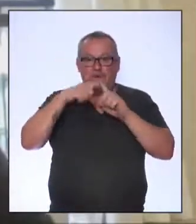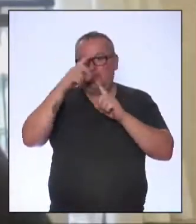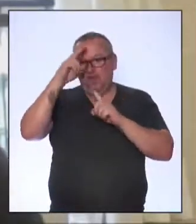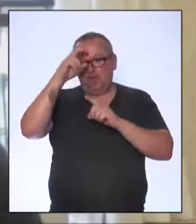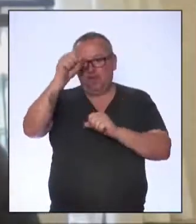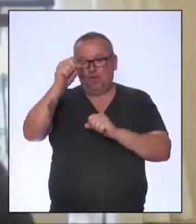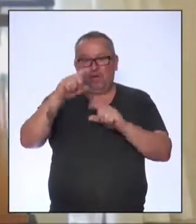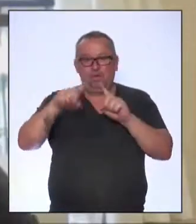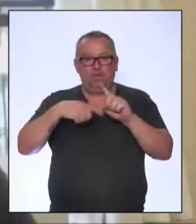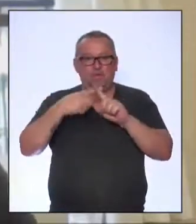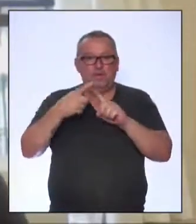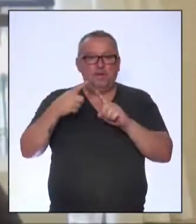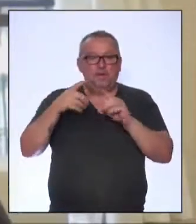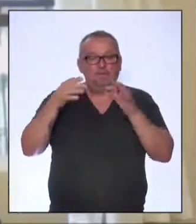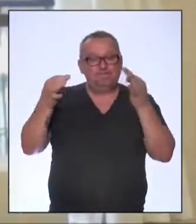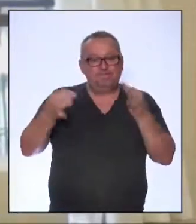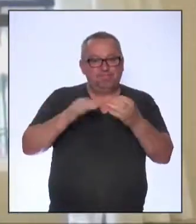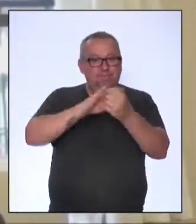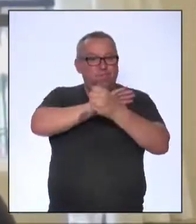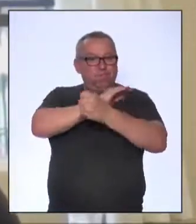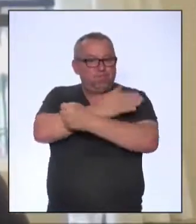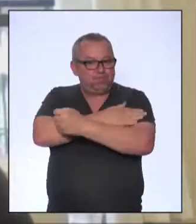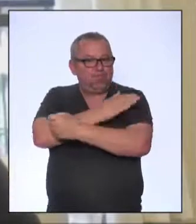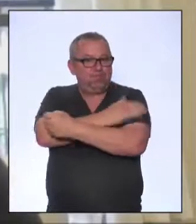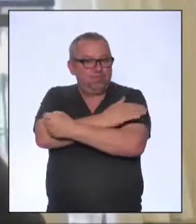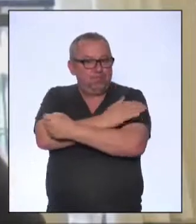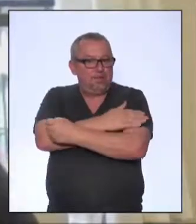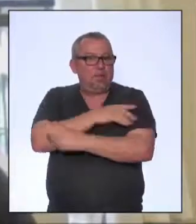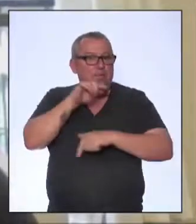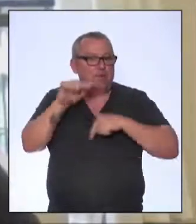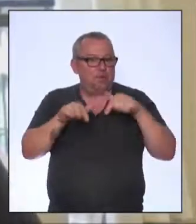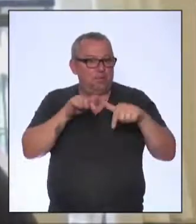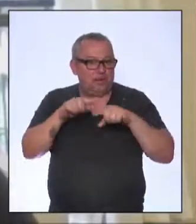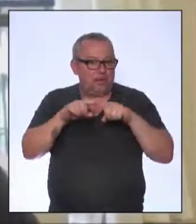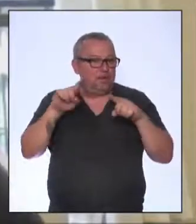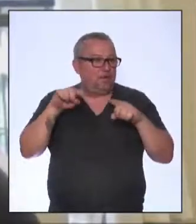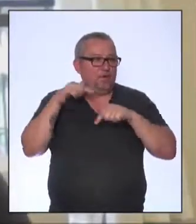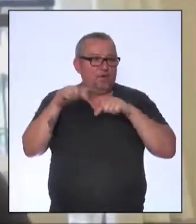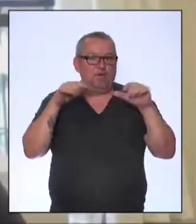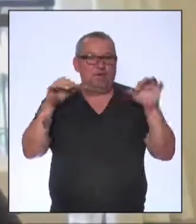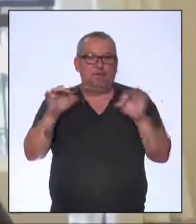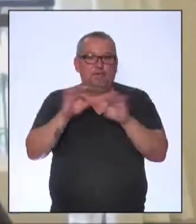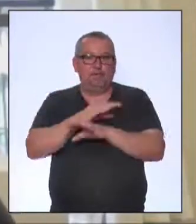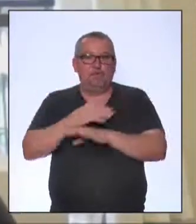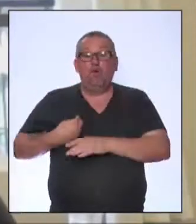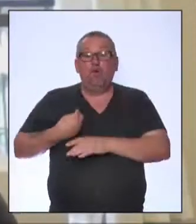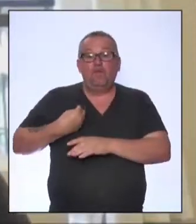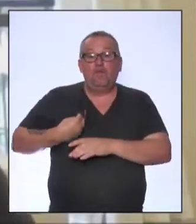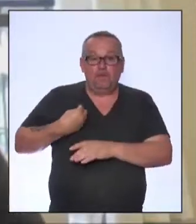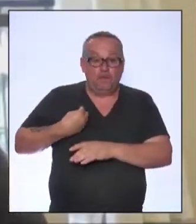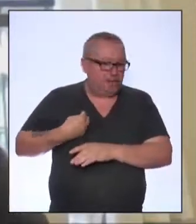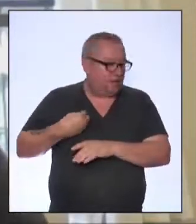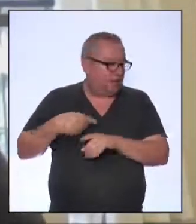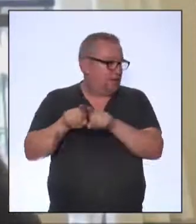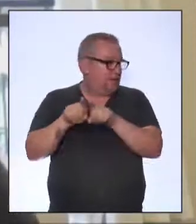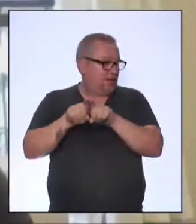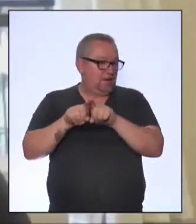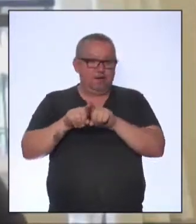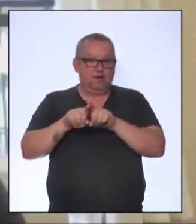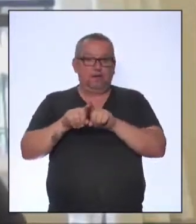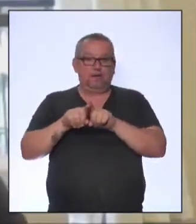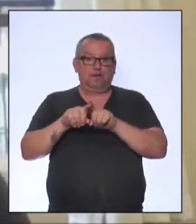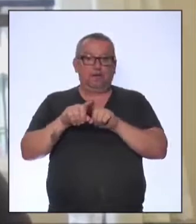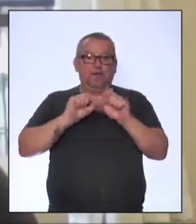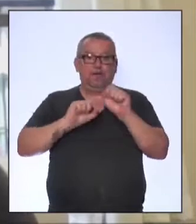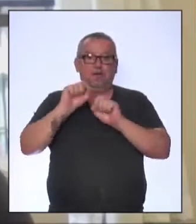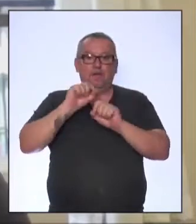mais fortificados realmente para trabalhar. Porque nós trabalhamos com vidas, com conhecimentos. E eu